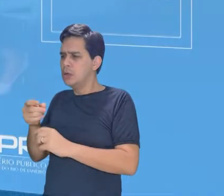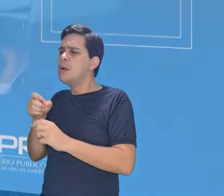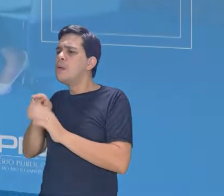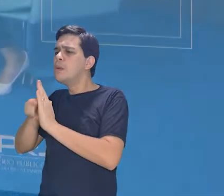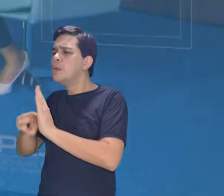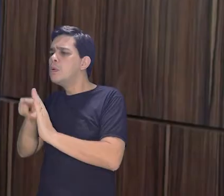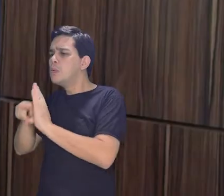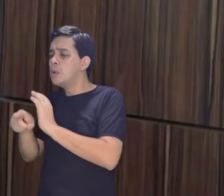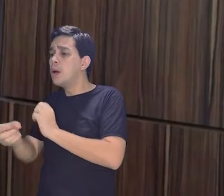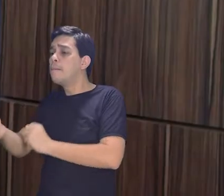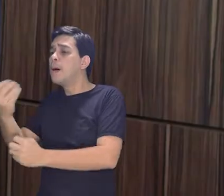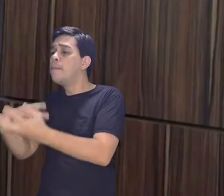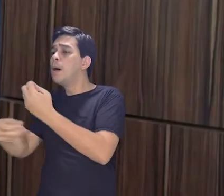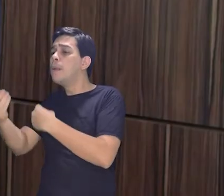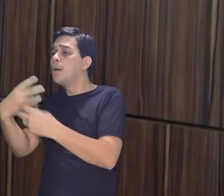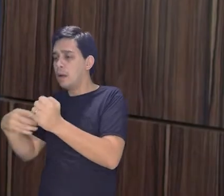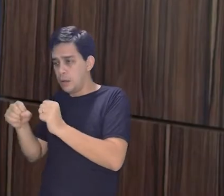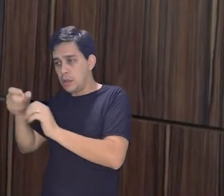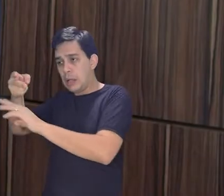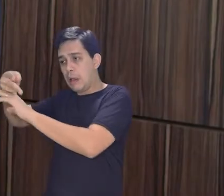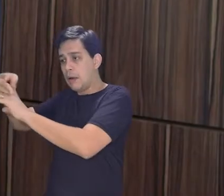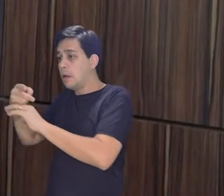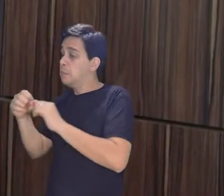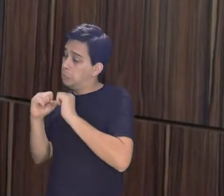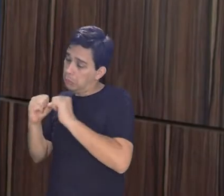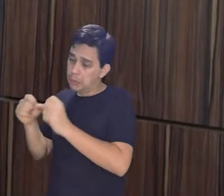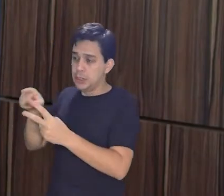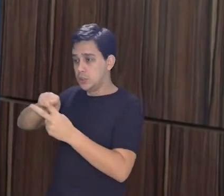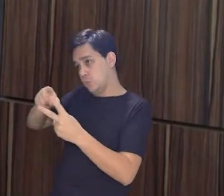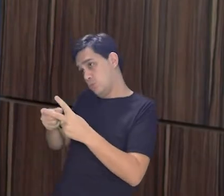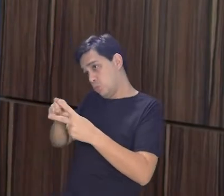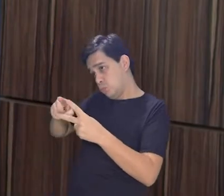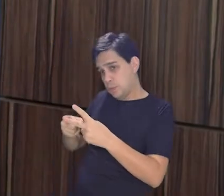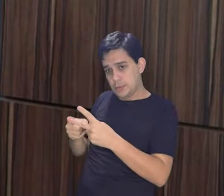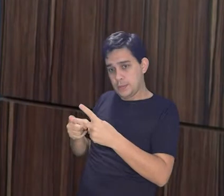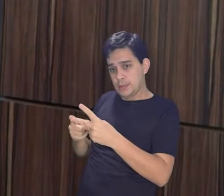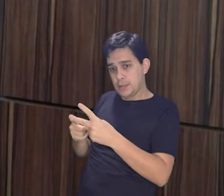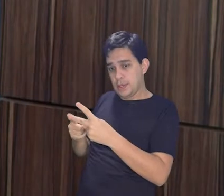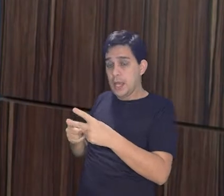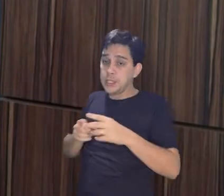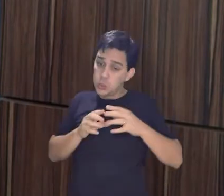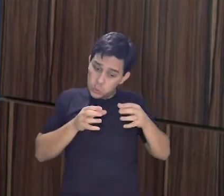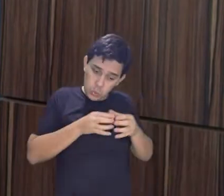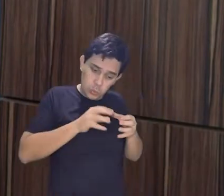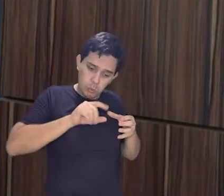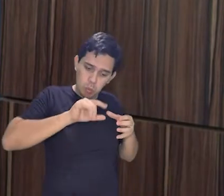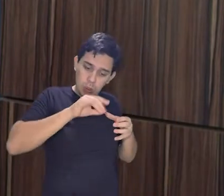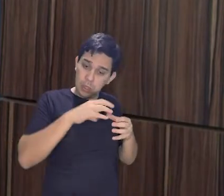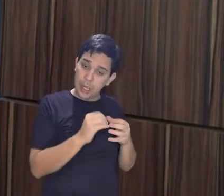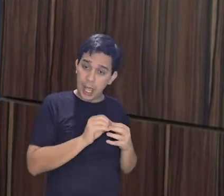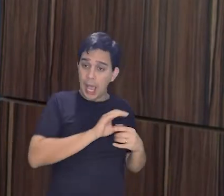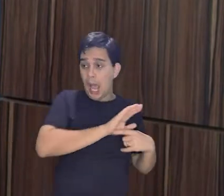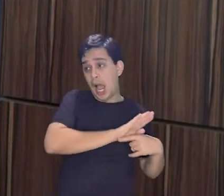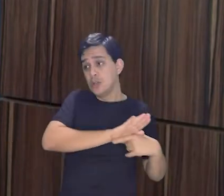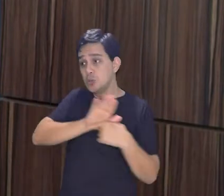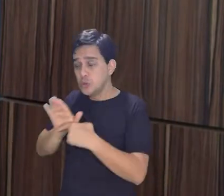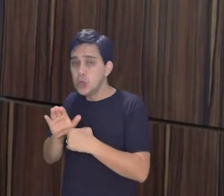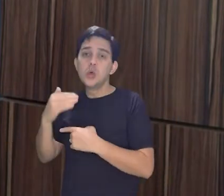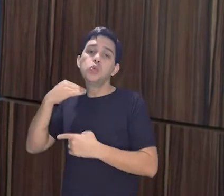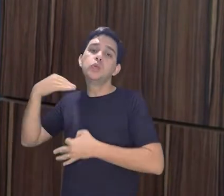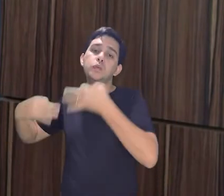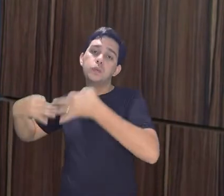mas nada impede que outros juízes de outras competências também realizem. Então, no DEC, ele dá suporte ao trabalho dos juízes e acompanha